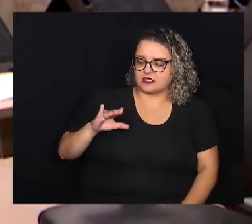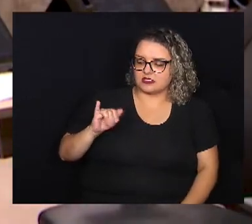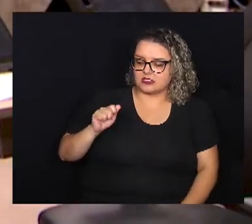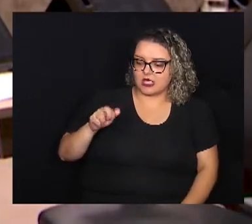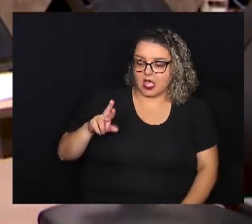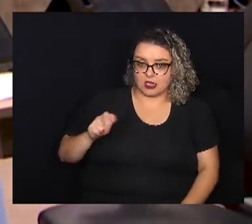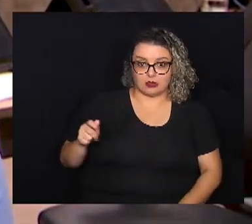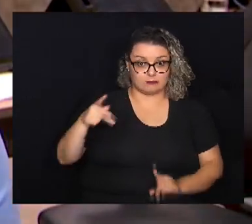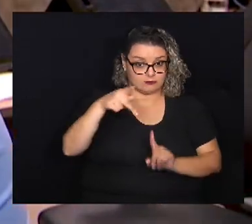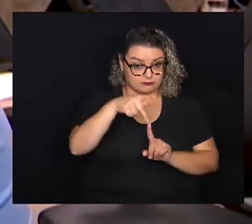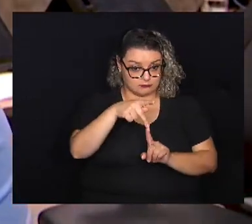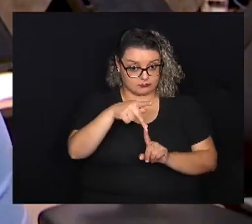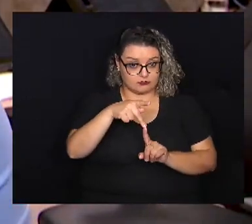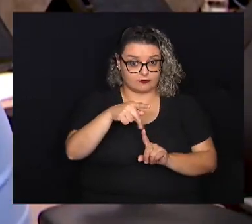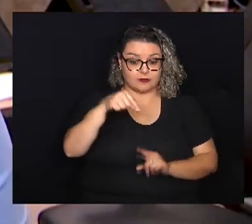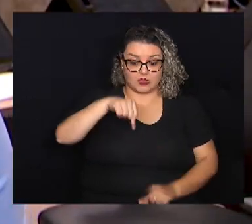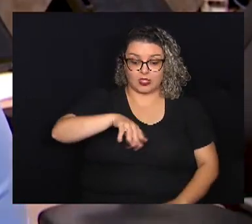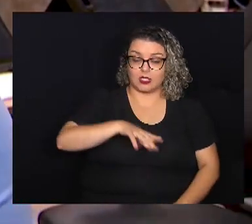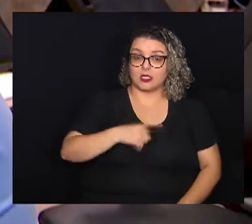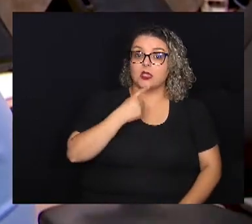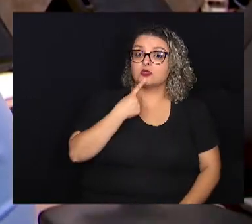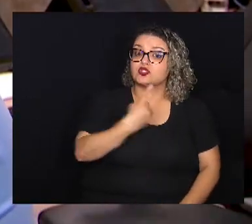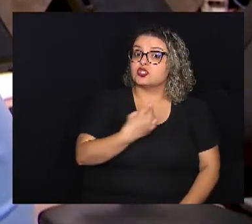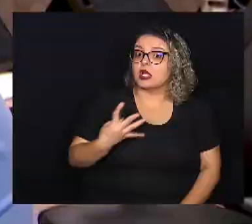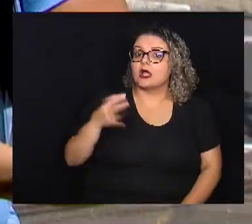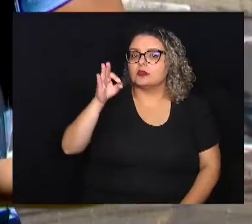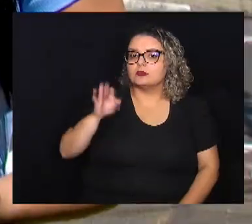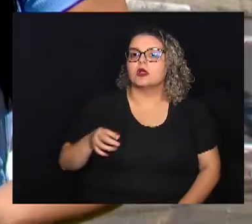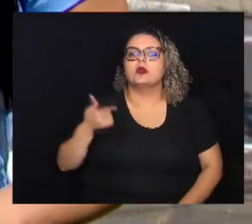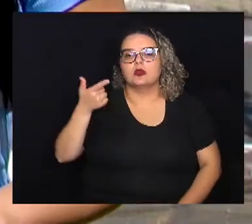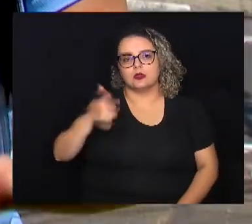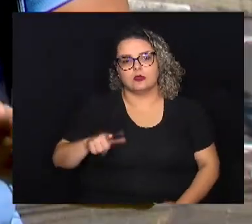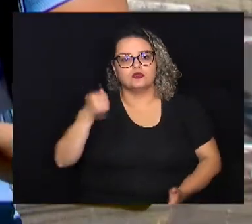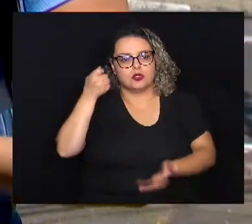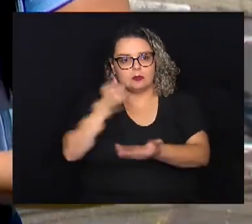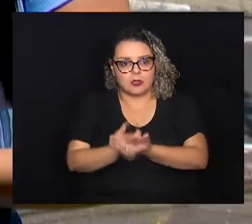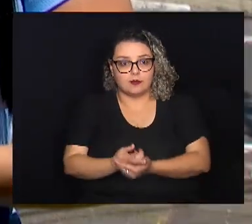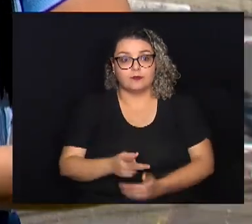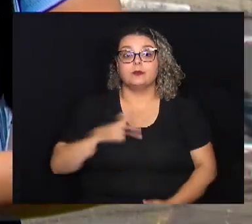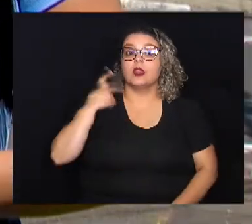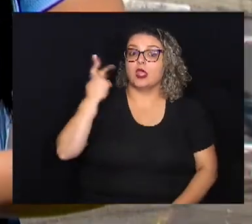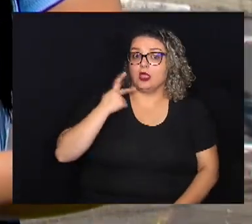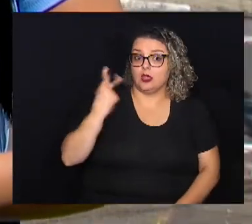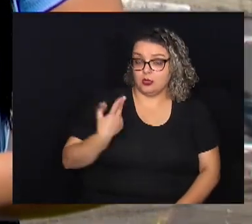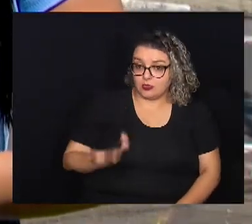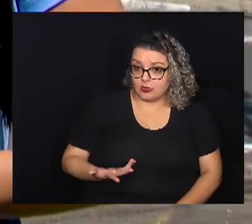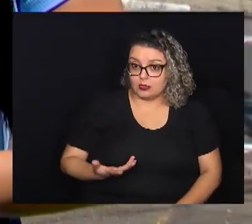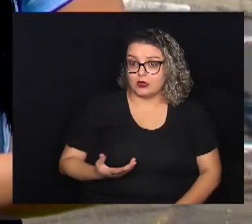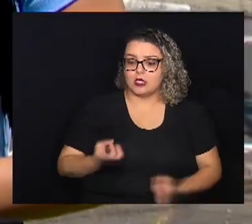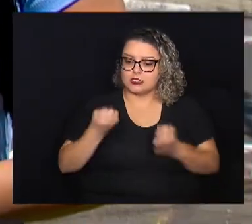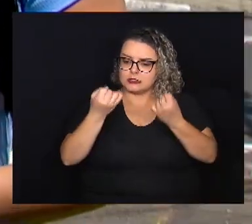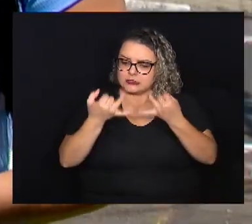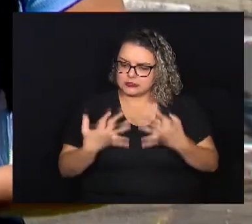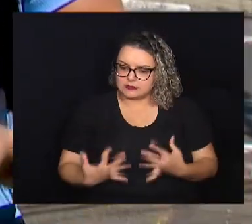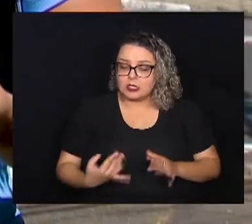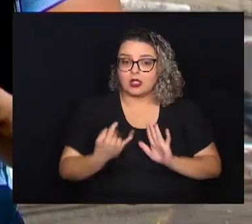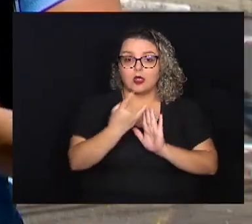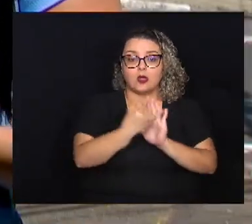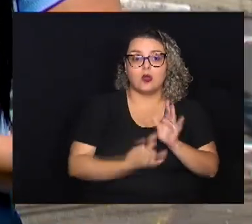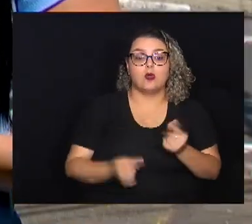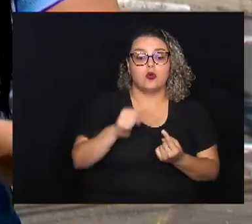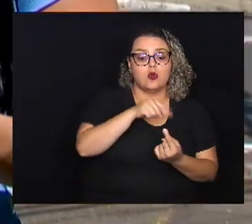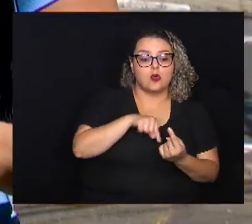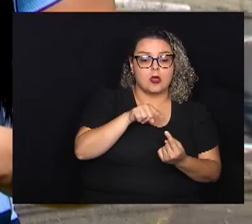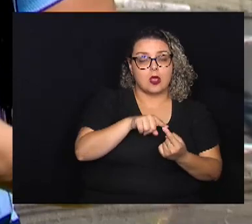contribuição é de 14% então ele continua pagando a parlamentar justifica no documento que o objetivo é trazer